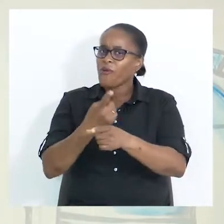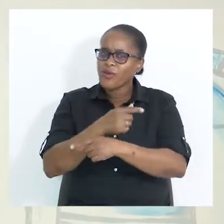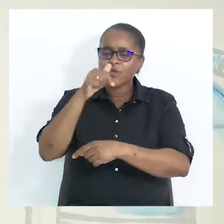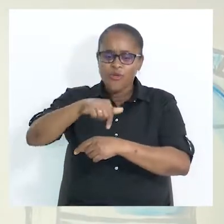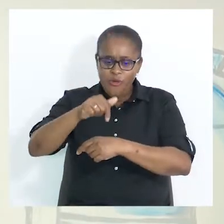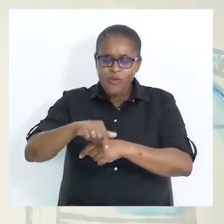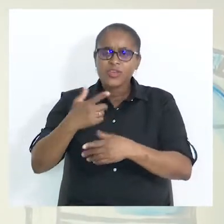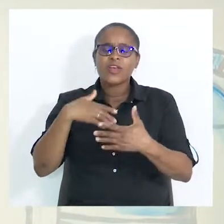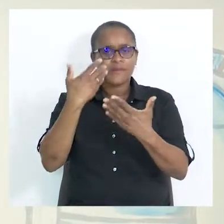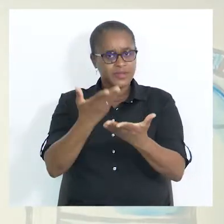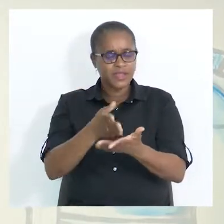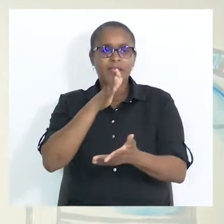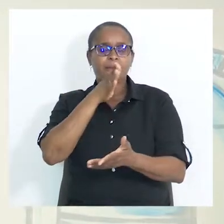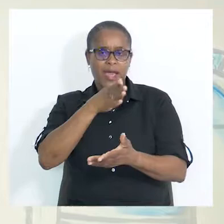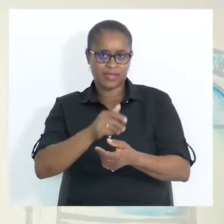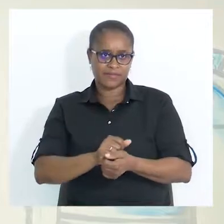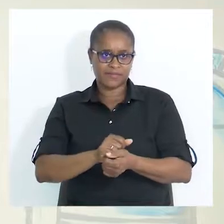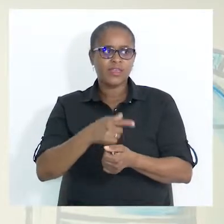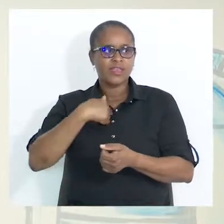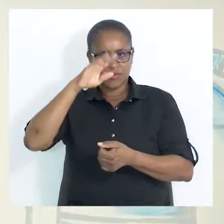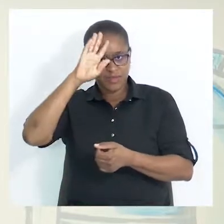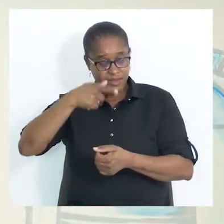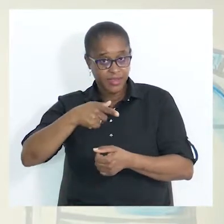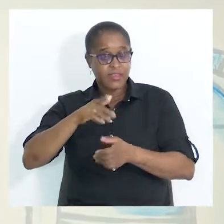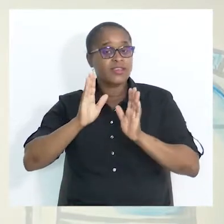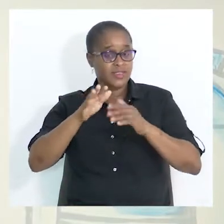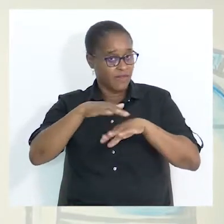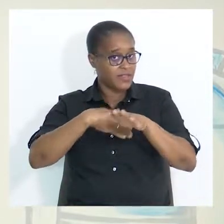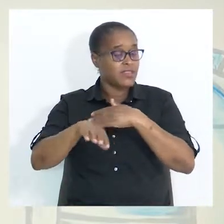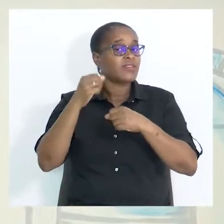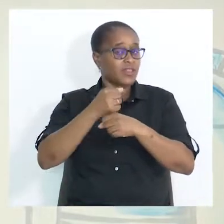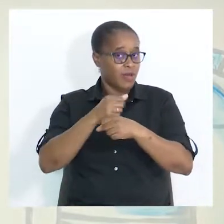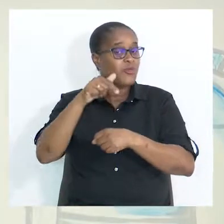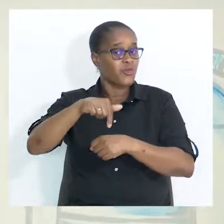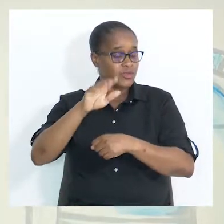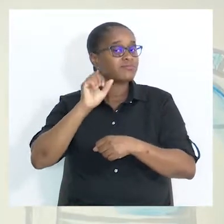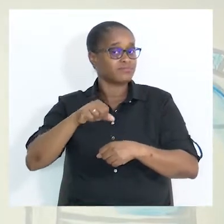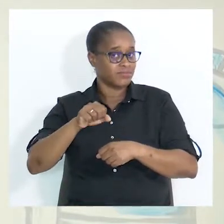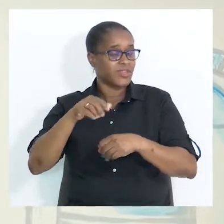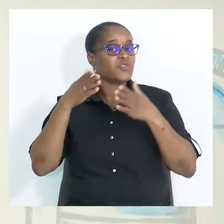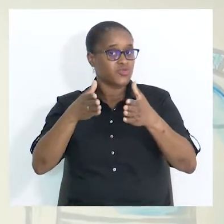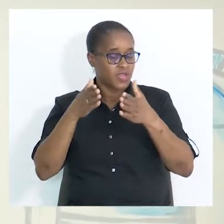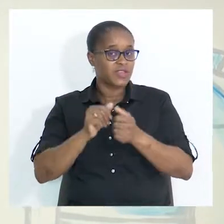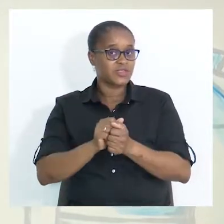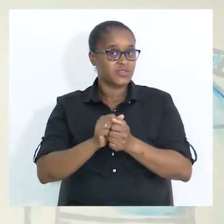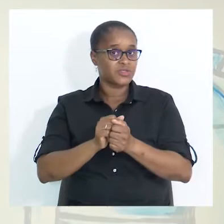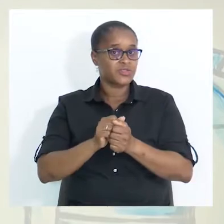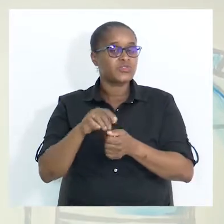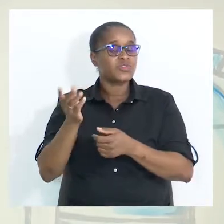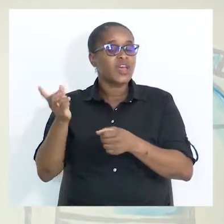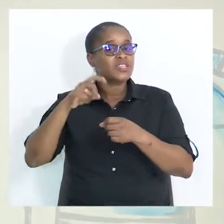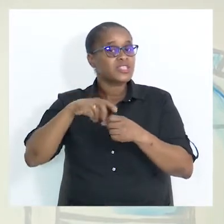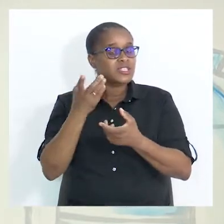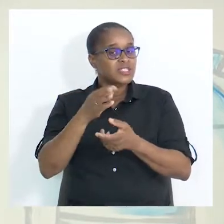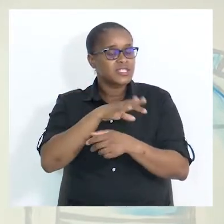que hoje vai se colocar na prática. Acredito que já fizeste a tua parte hoje, não é assim? Colaboraste com as